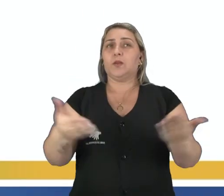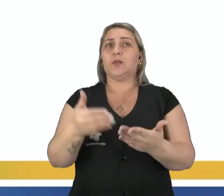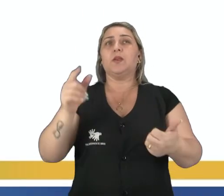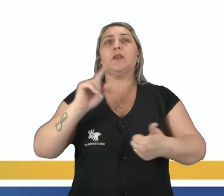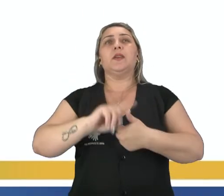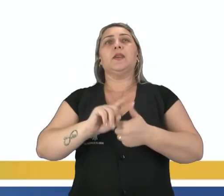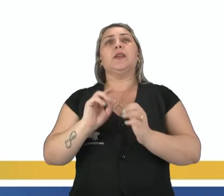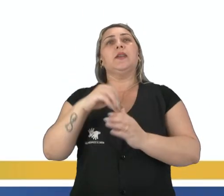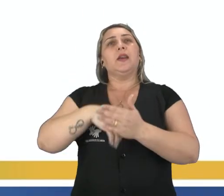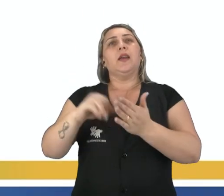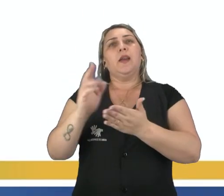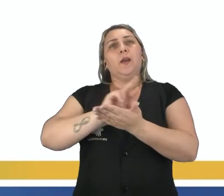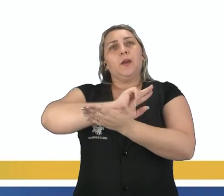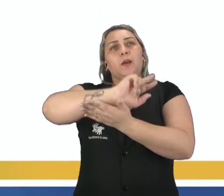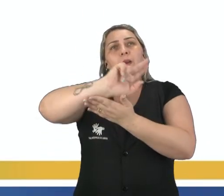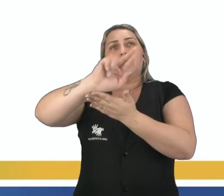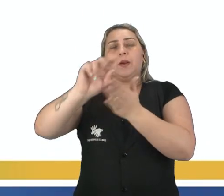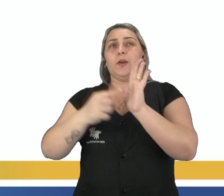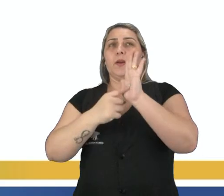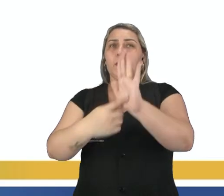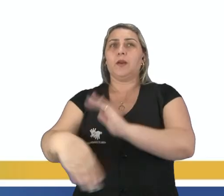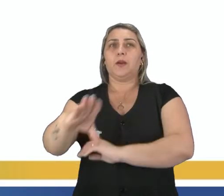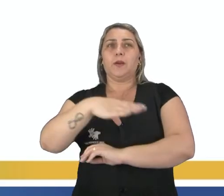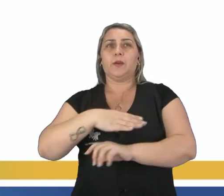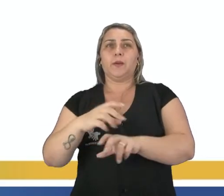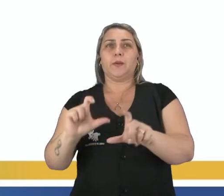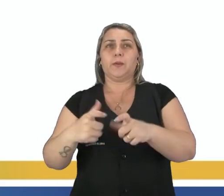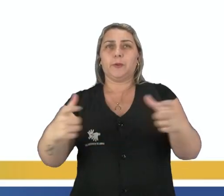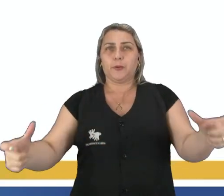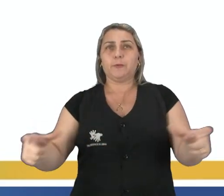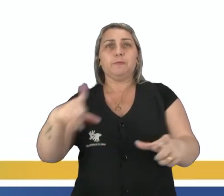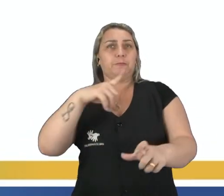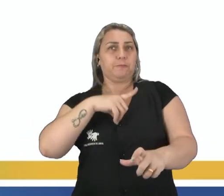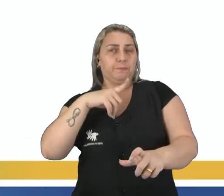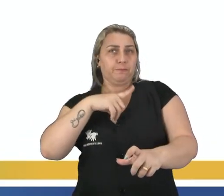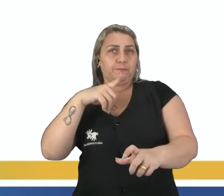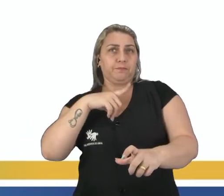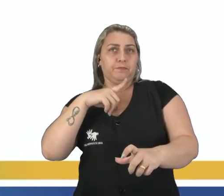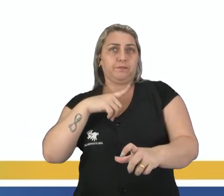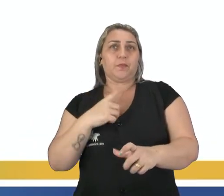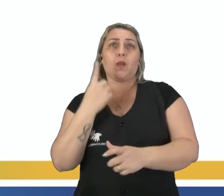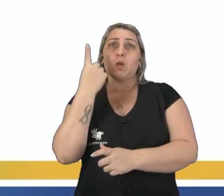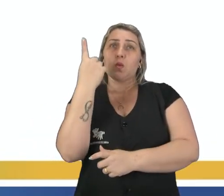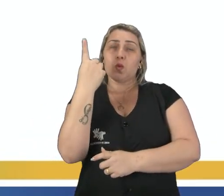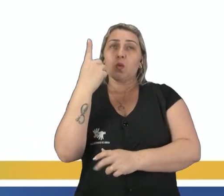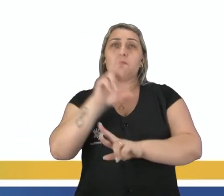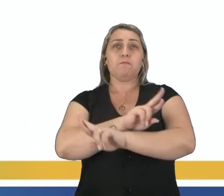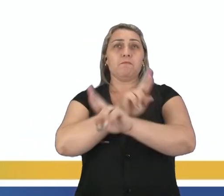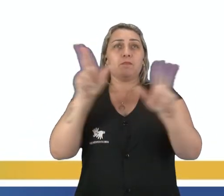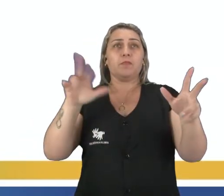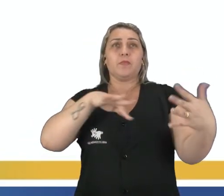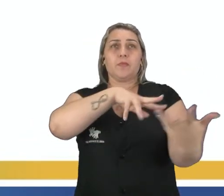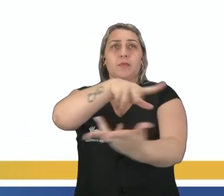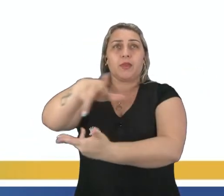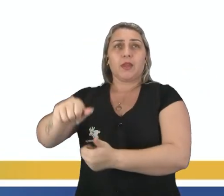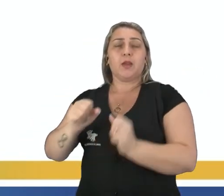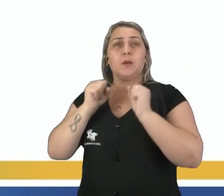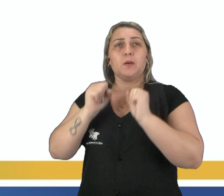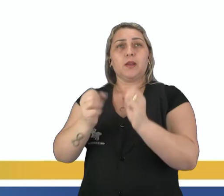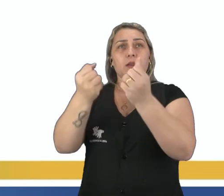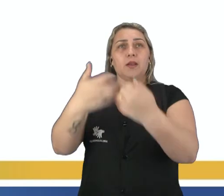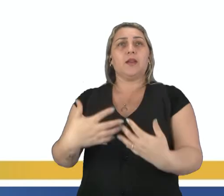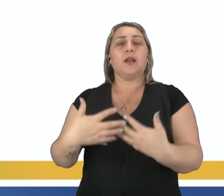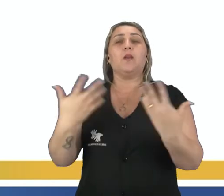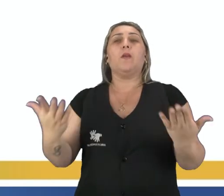lá. Dentre uma das variáveis que identificam o tipo de urbanização que temos, que difere de outras do